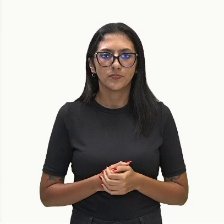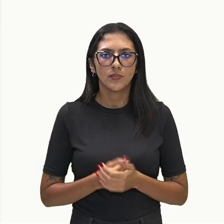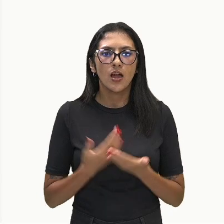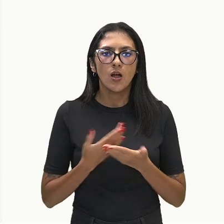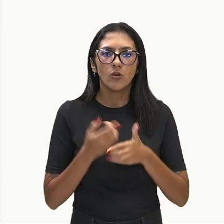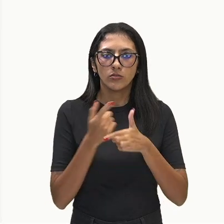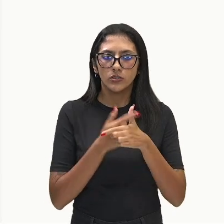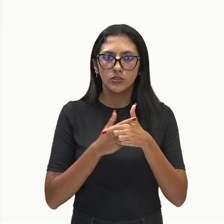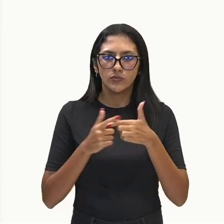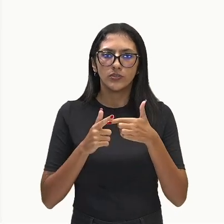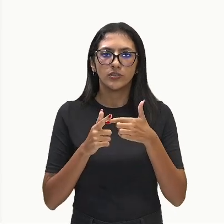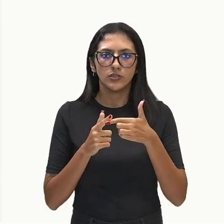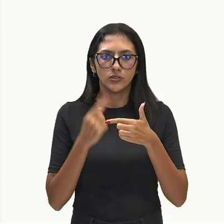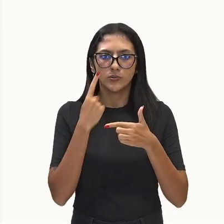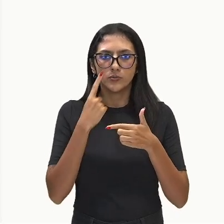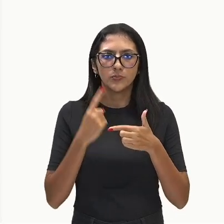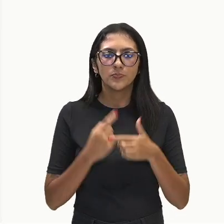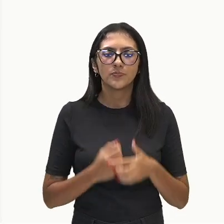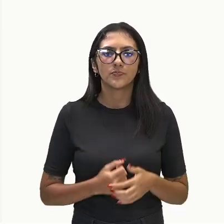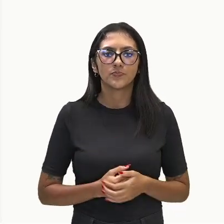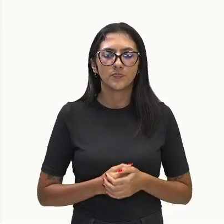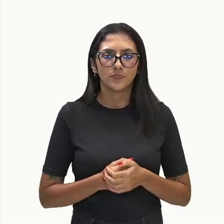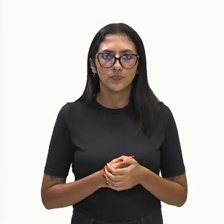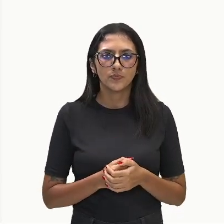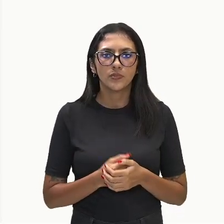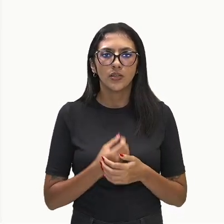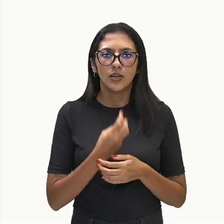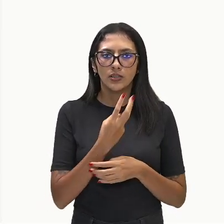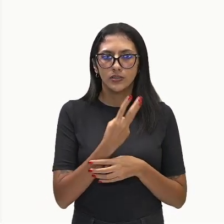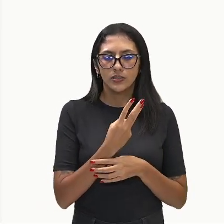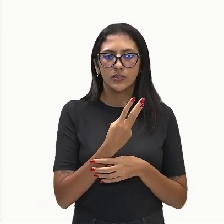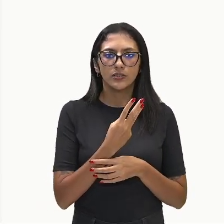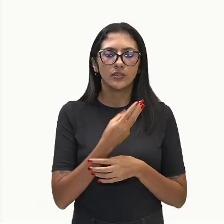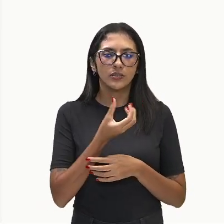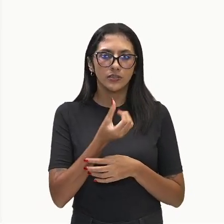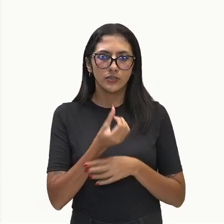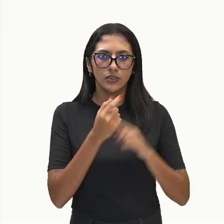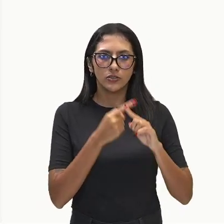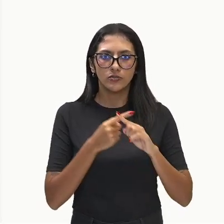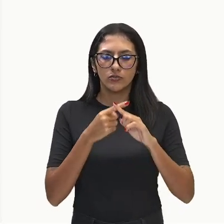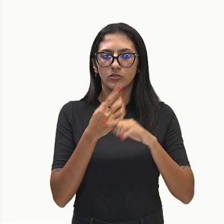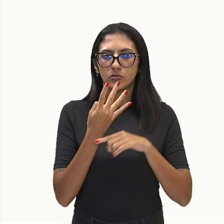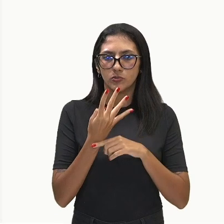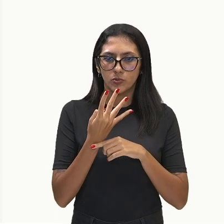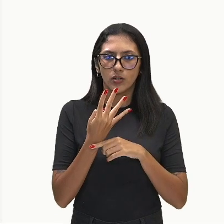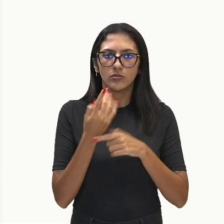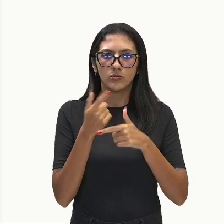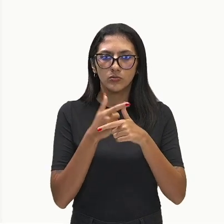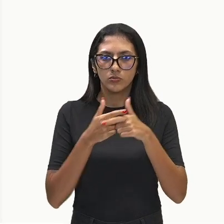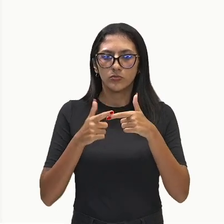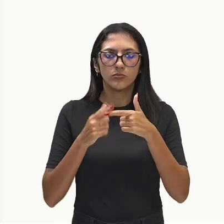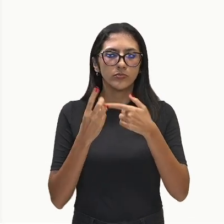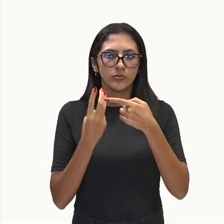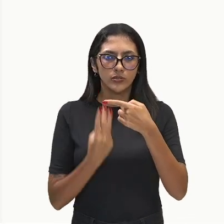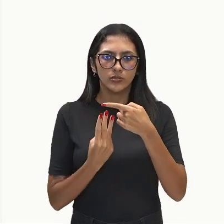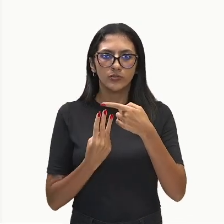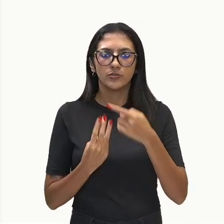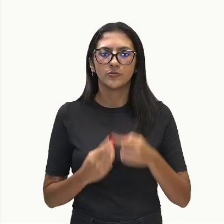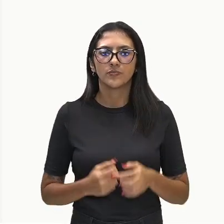gente passa o 3, que está multiplicando, dividindo. Então, vai ser 36 vezes 4 sobre